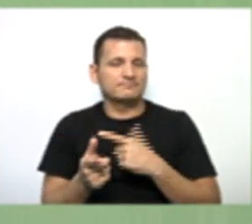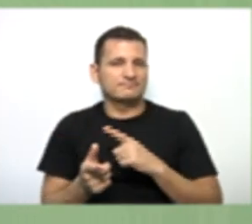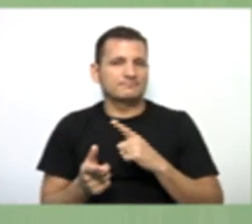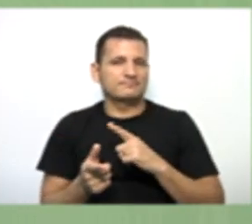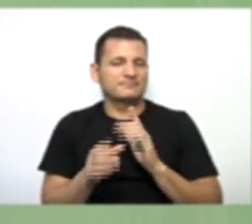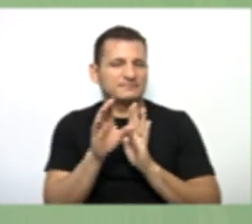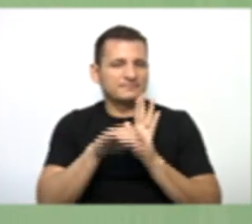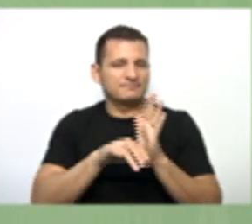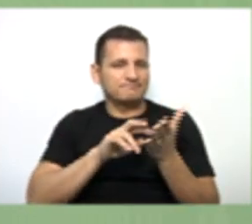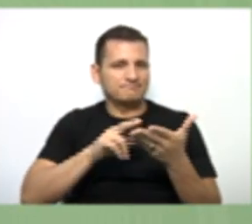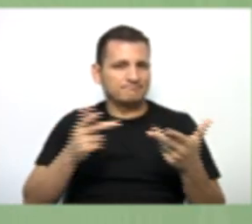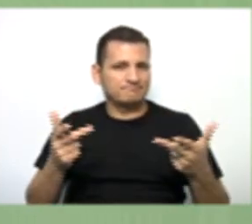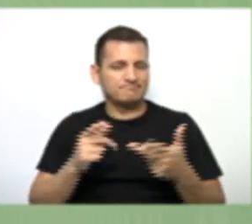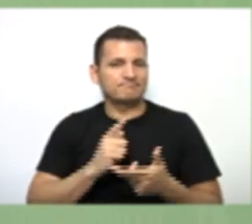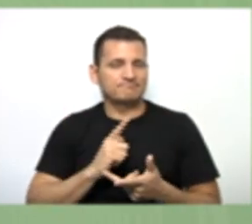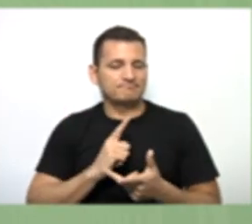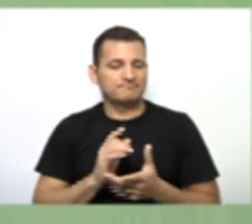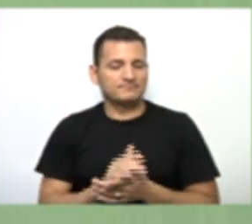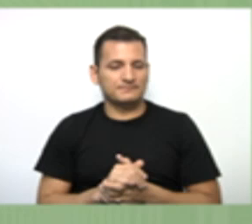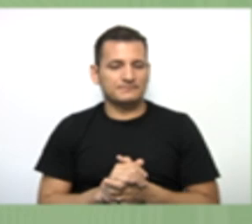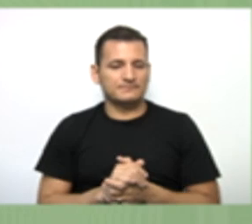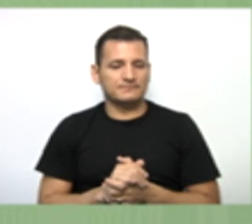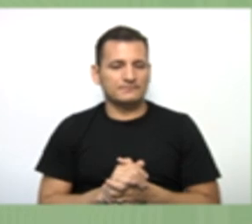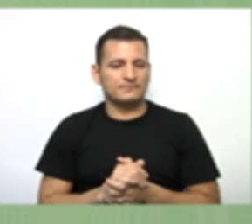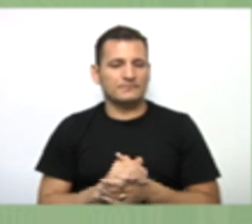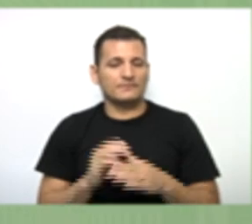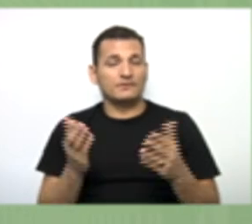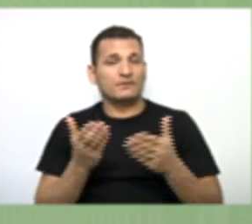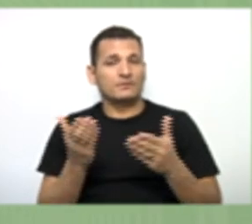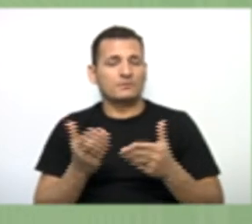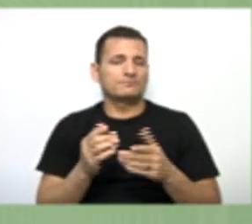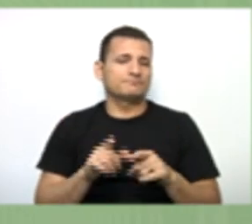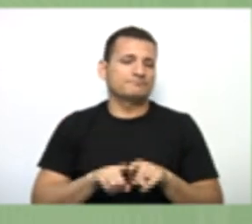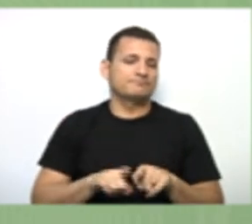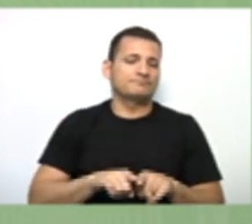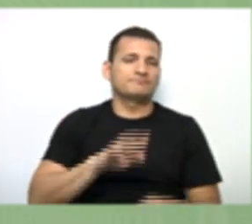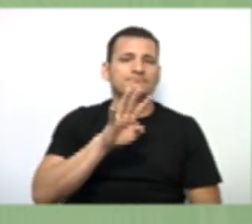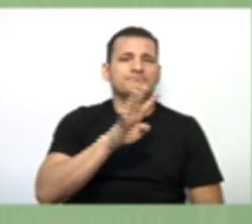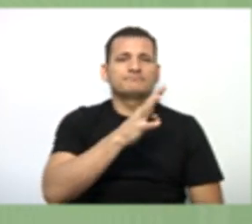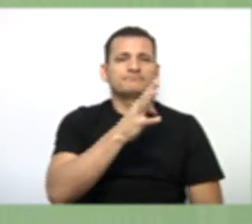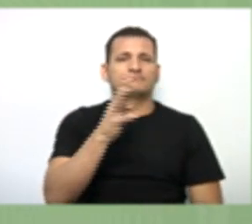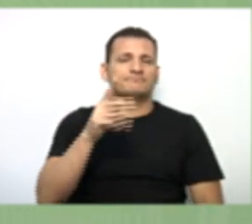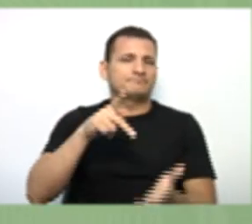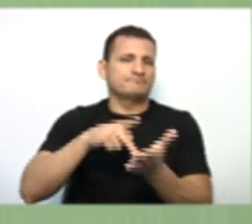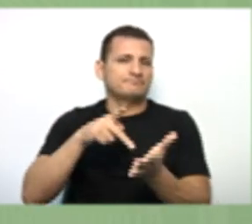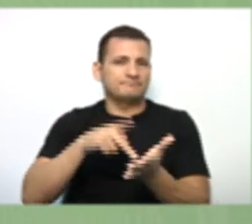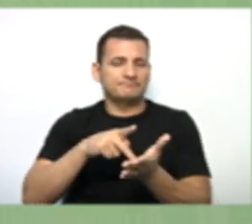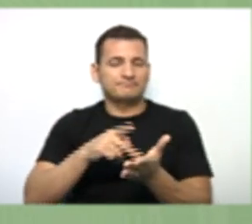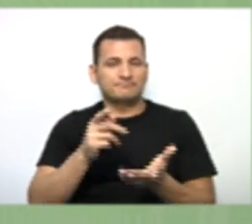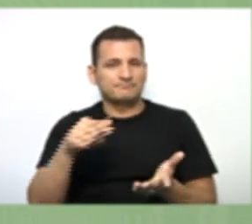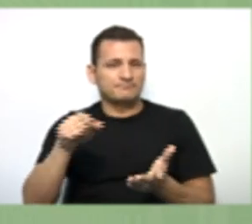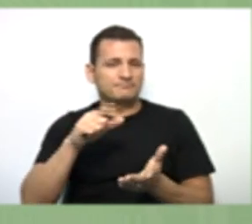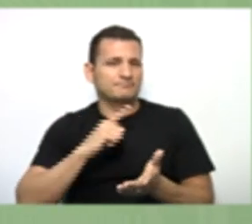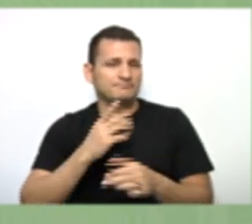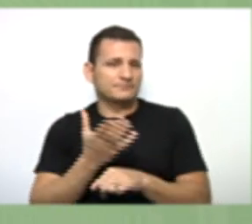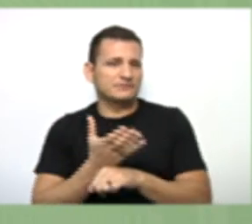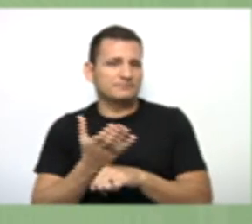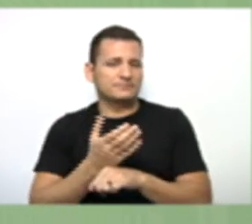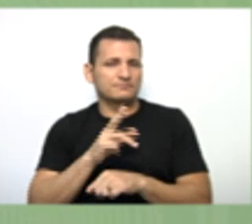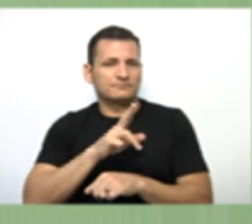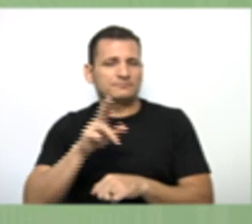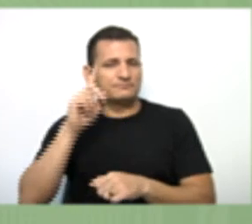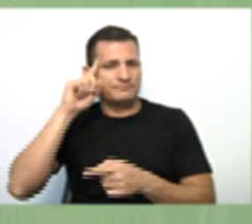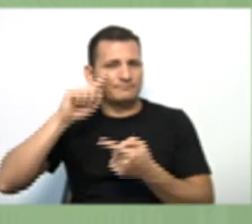muito conceito. E agora a gente tem a questão de tabelas verdades. Isso a gente tem, vocês têm uma disciplina chamada